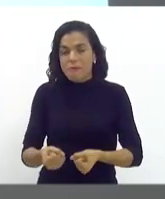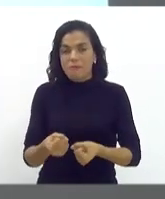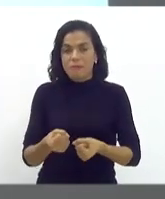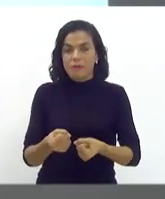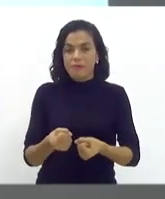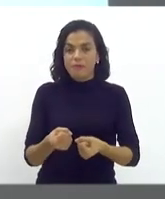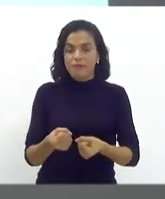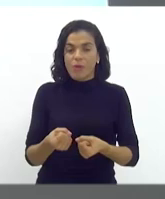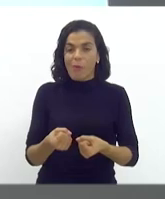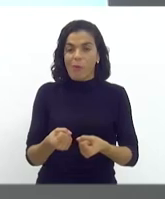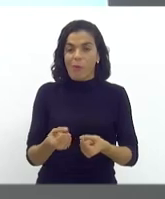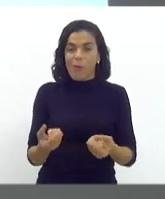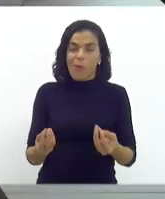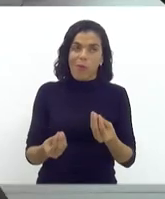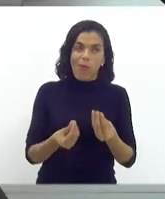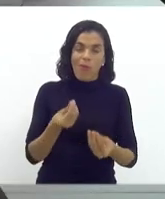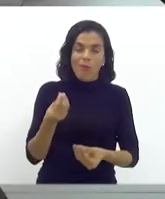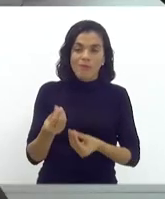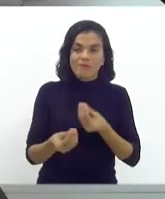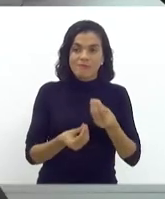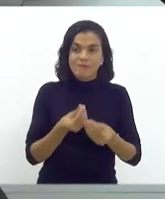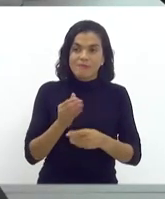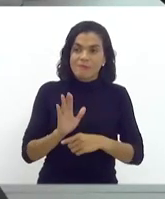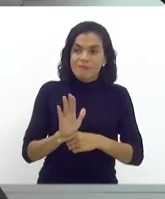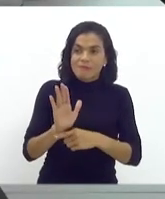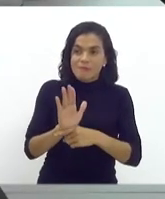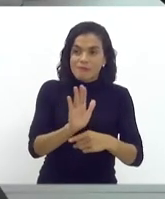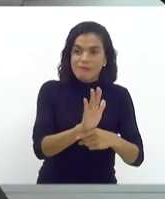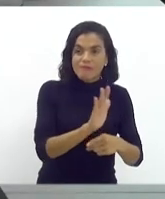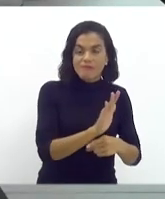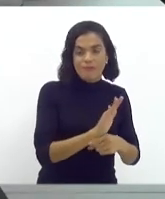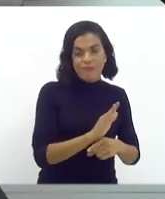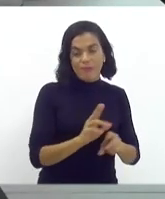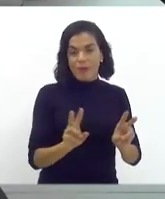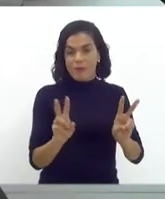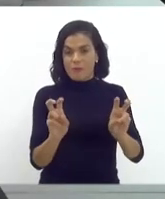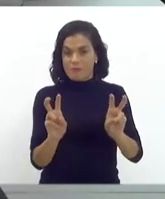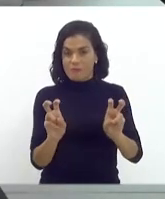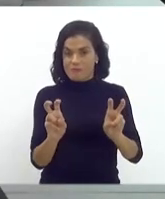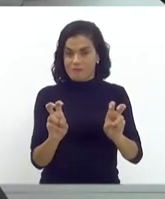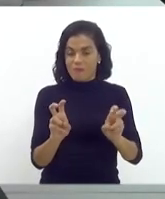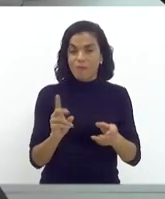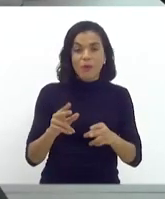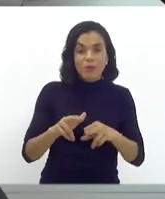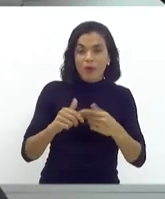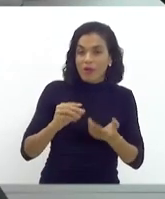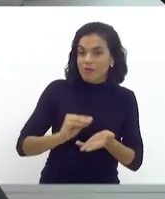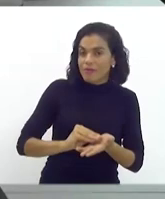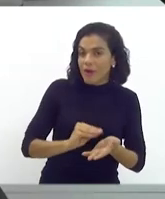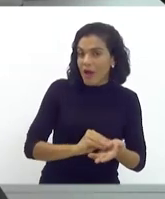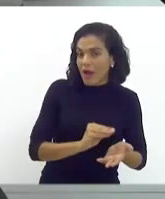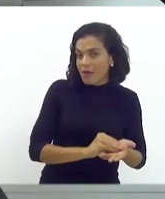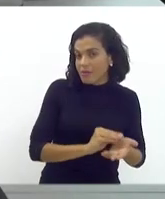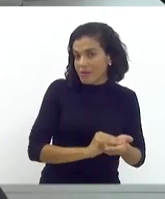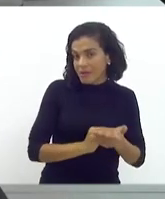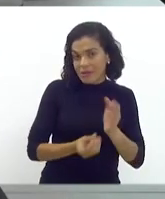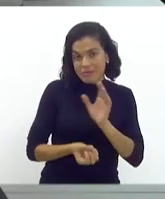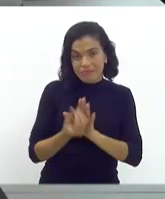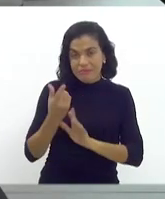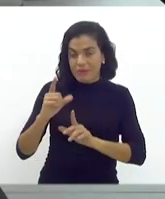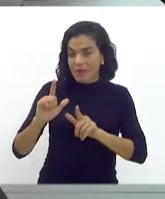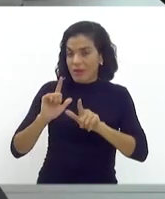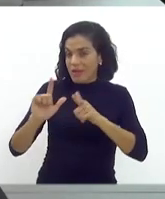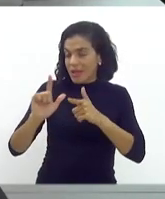esforçar de é de ajudar sobre o tema diante da carência Legislativa enquanto a gente não tiver